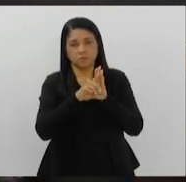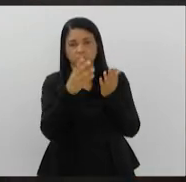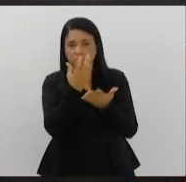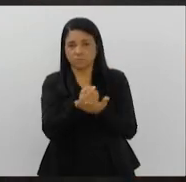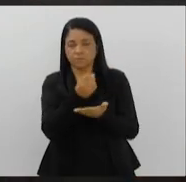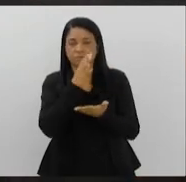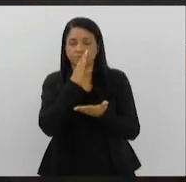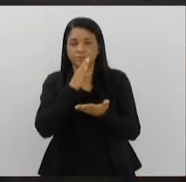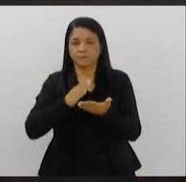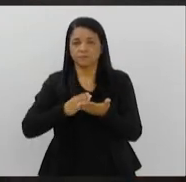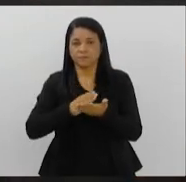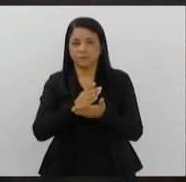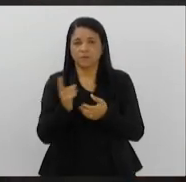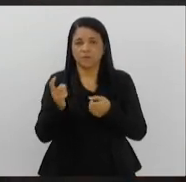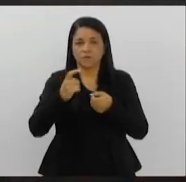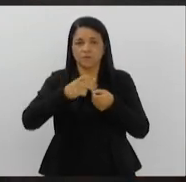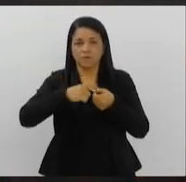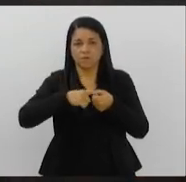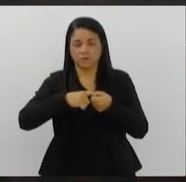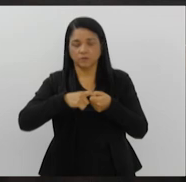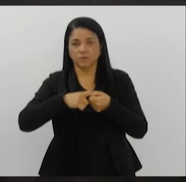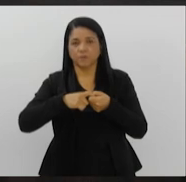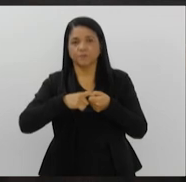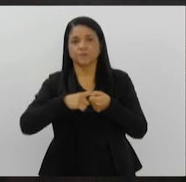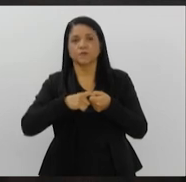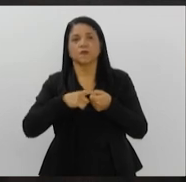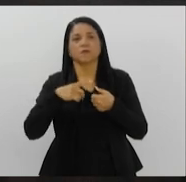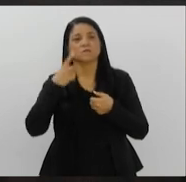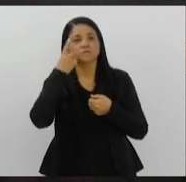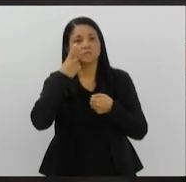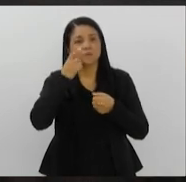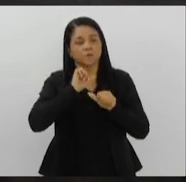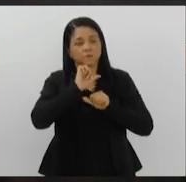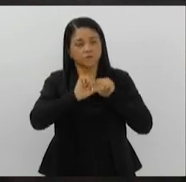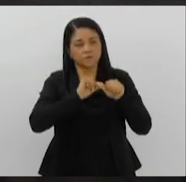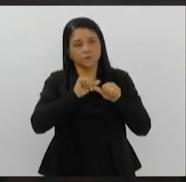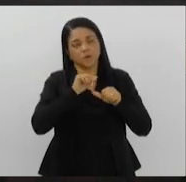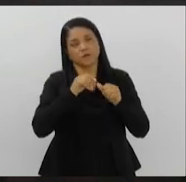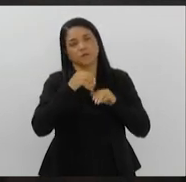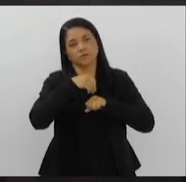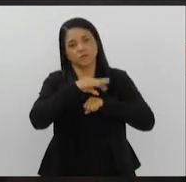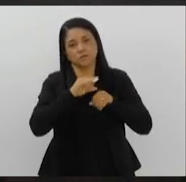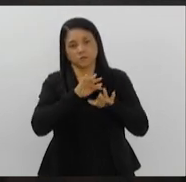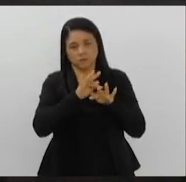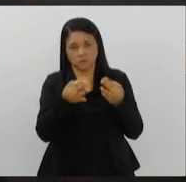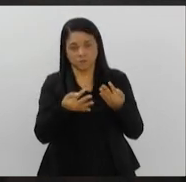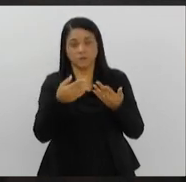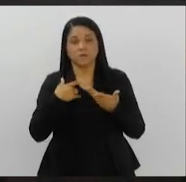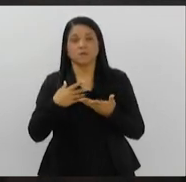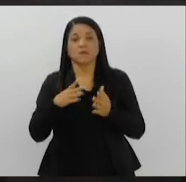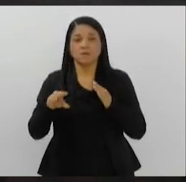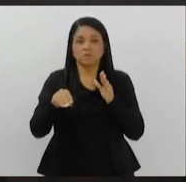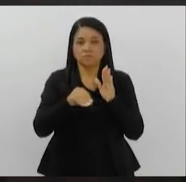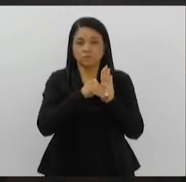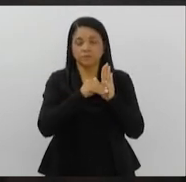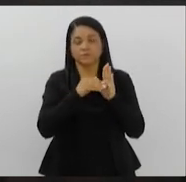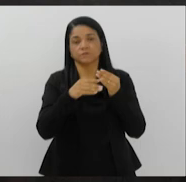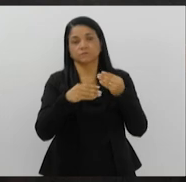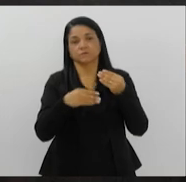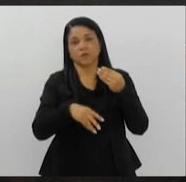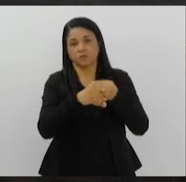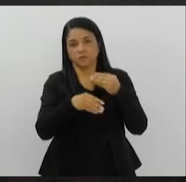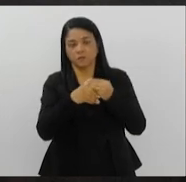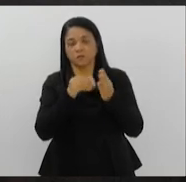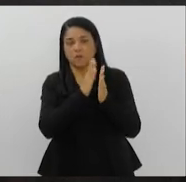estão aprovados, retorna ao autor para elaboração da indicação simples. Anuncio, incluindo na ordem do dia, de acordo com o